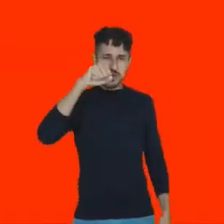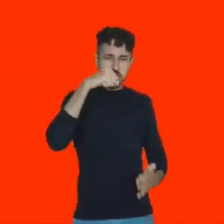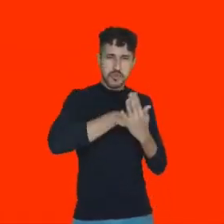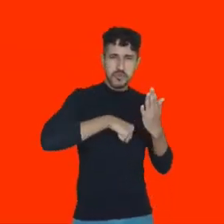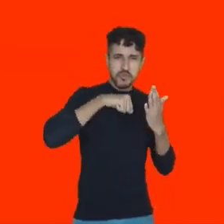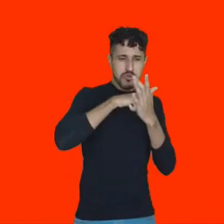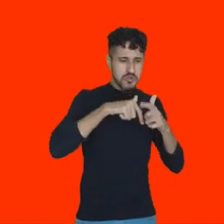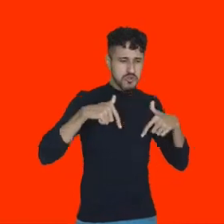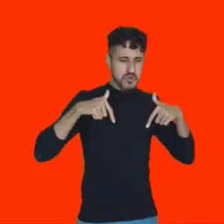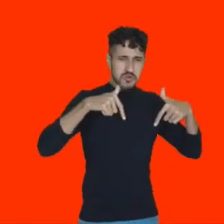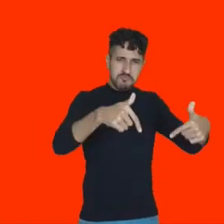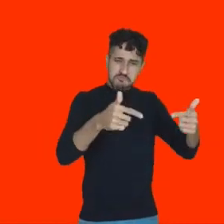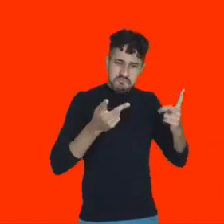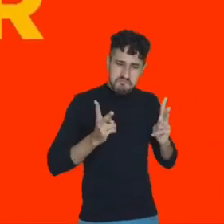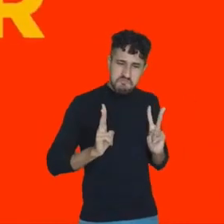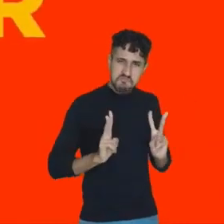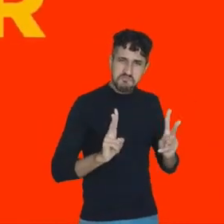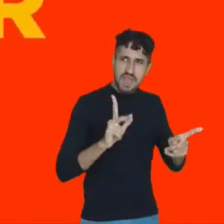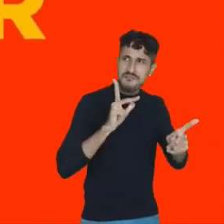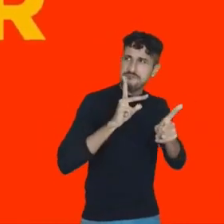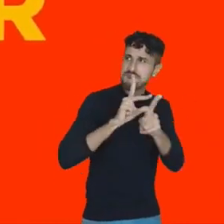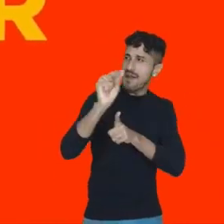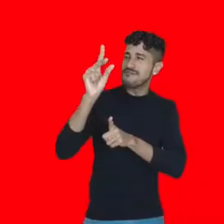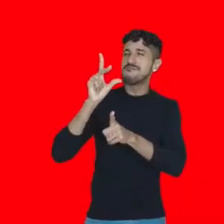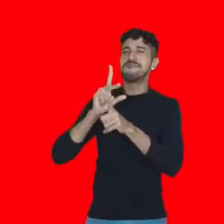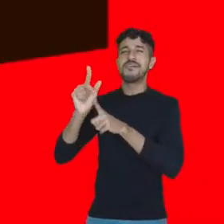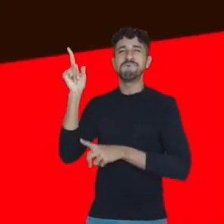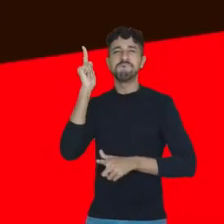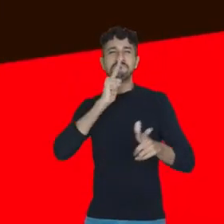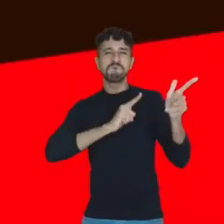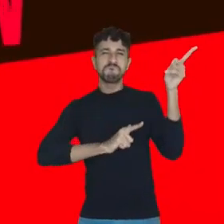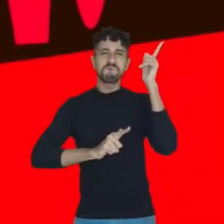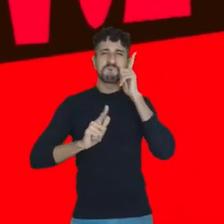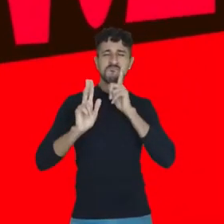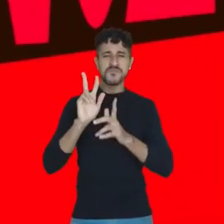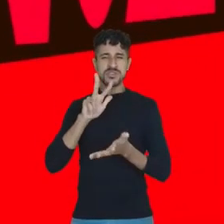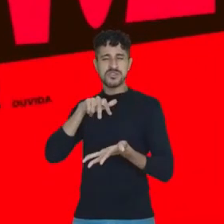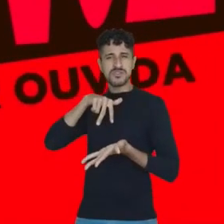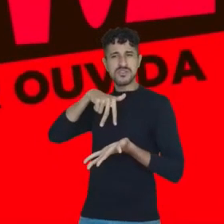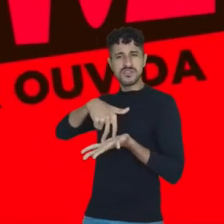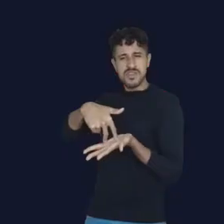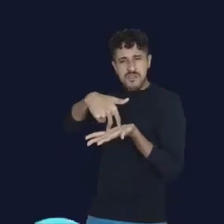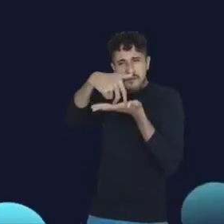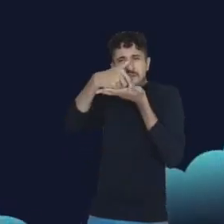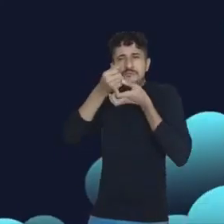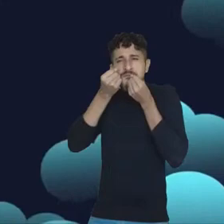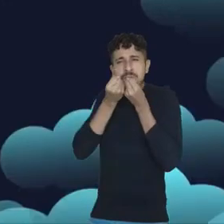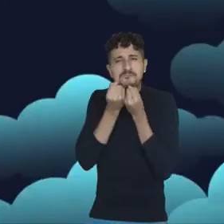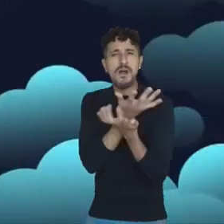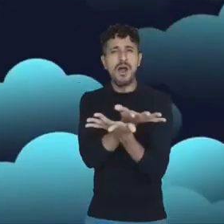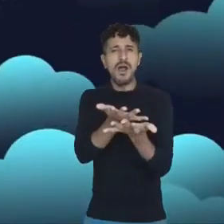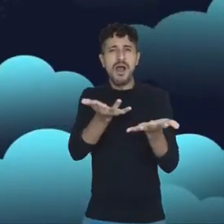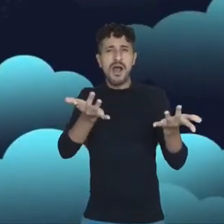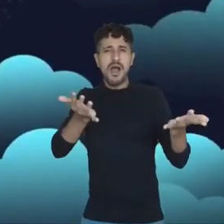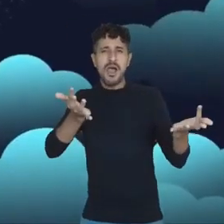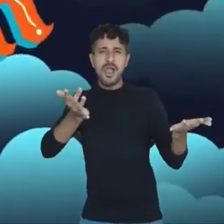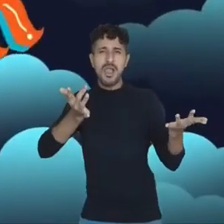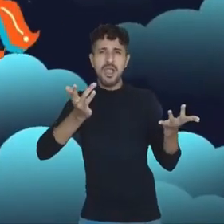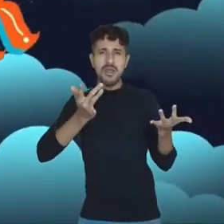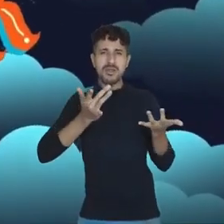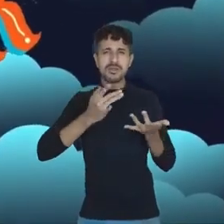sina, batalhando pra vencer. Tenho voz pra ser ouvida,